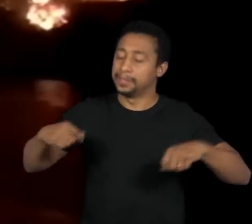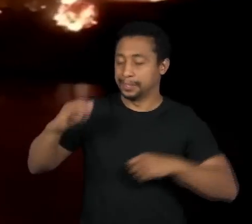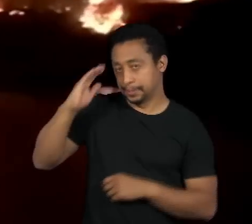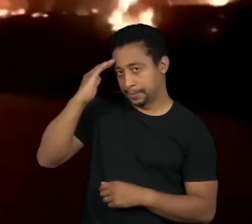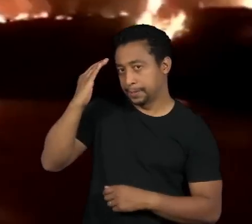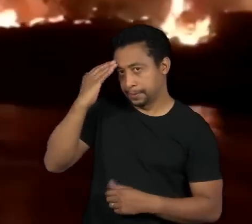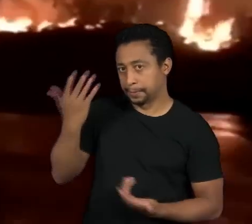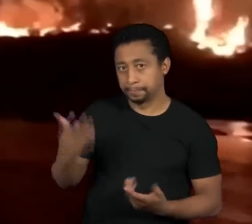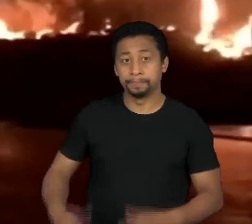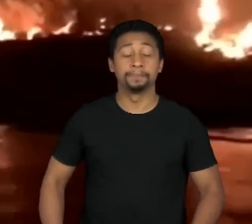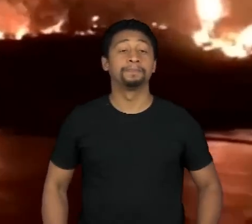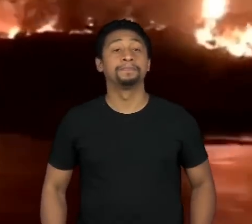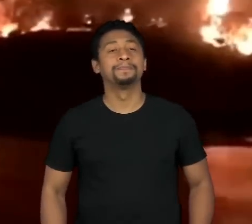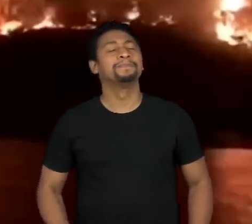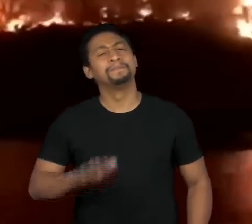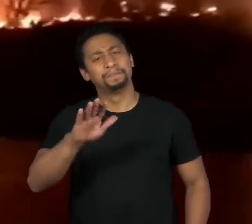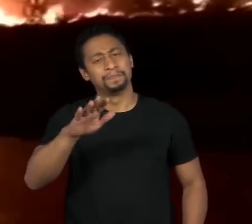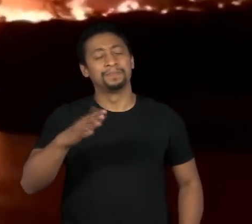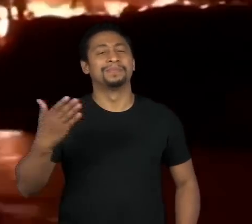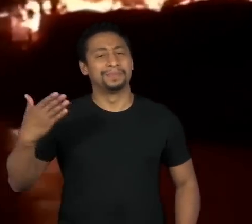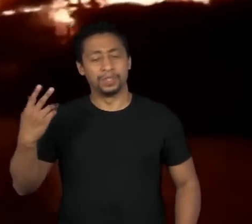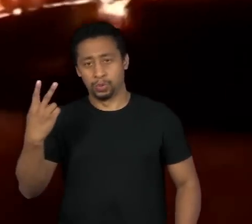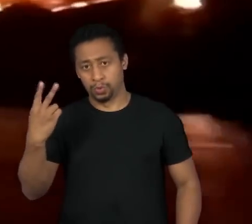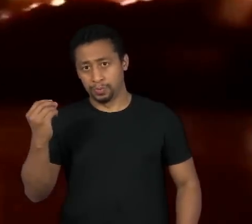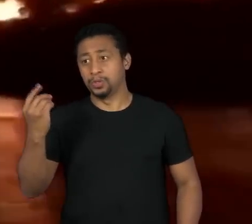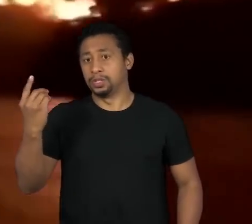o Brasil assistiu às queimadas